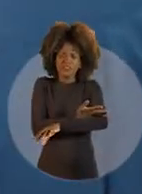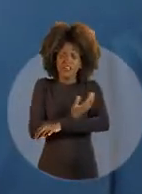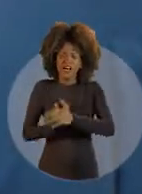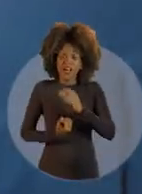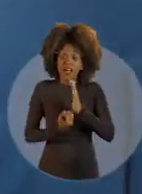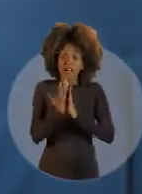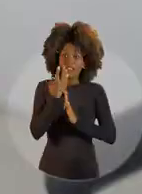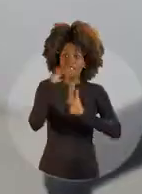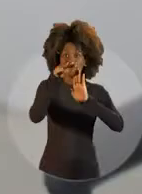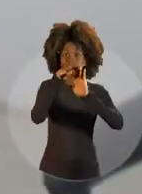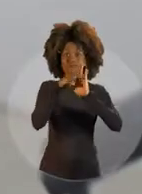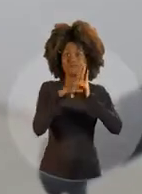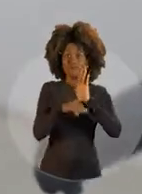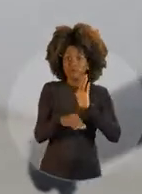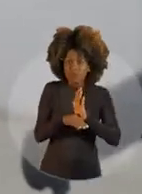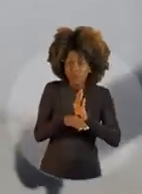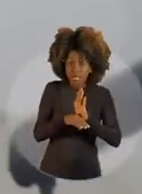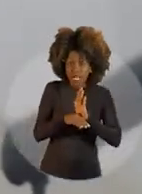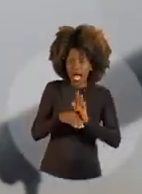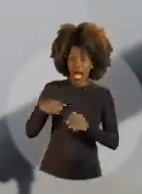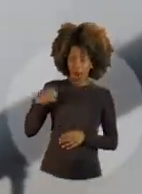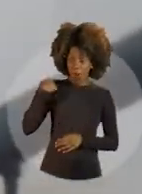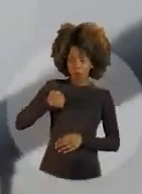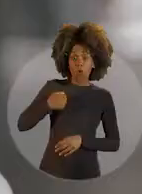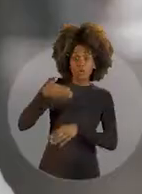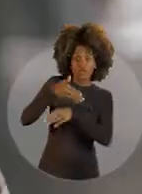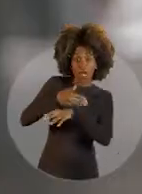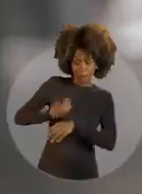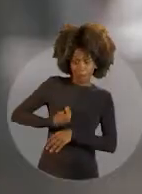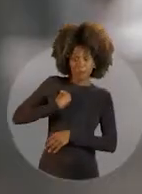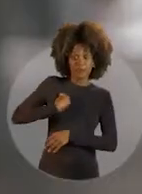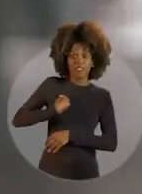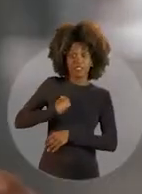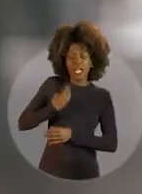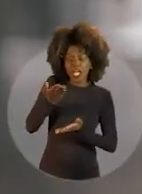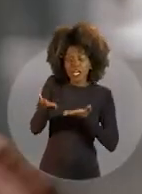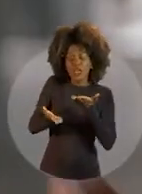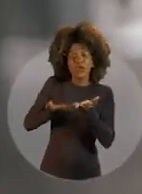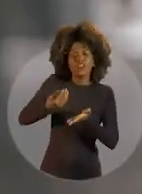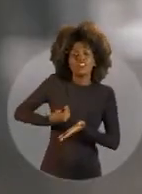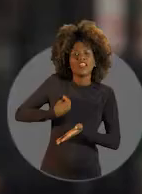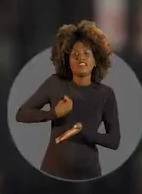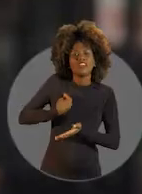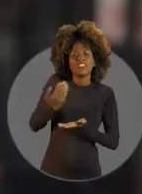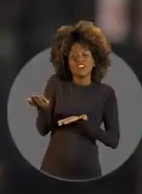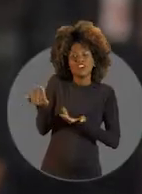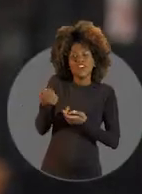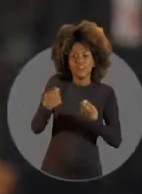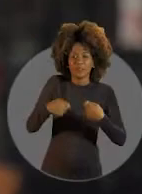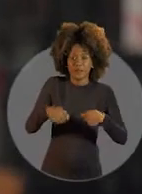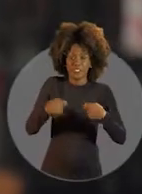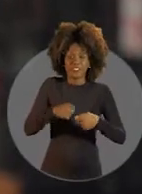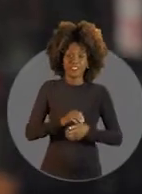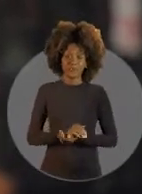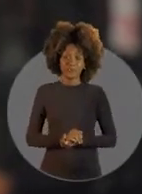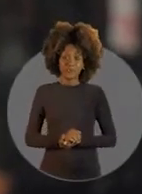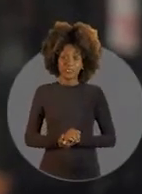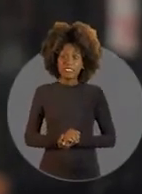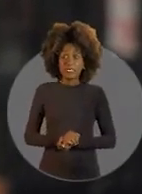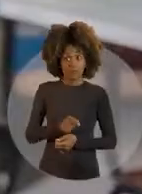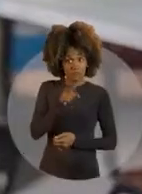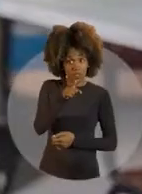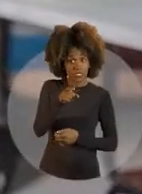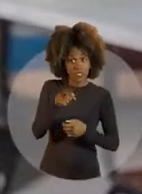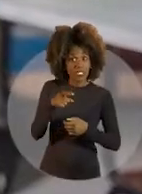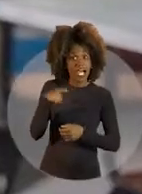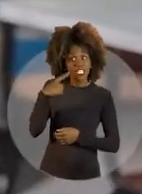sensibilidade ao criar programas como Bolsa Presença, que cuida da vida dos jovens que mais precisam. Para você